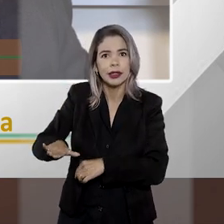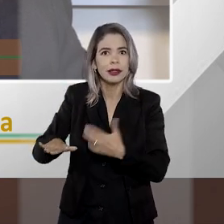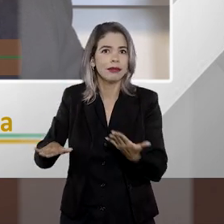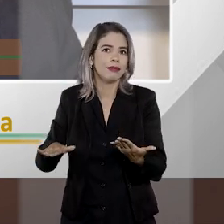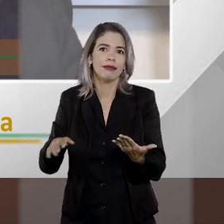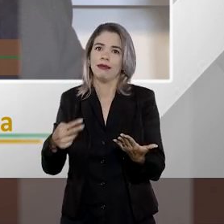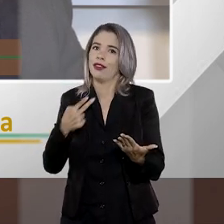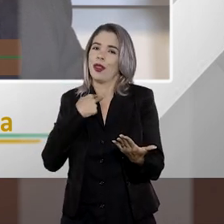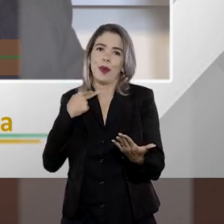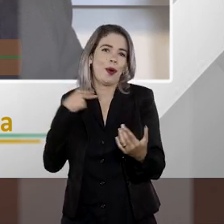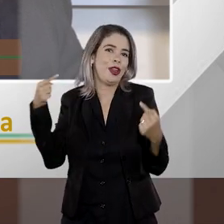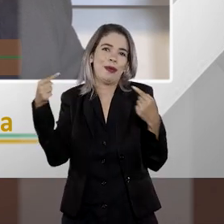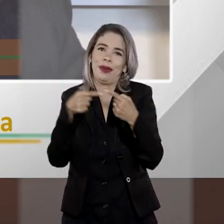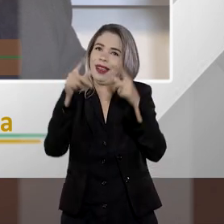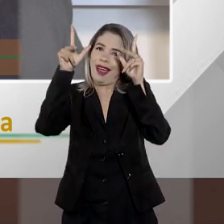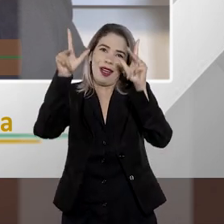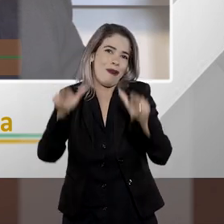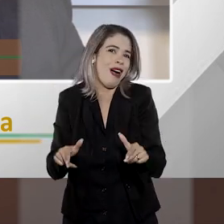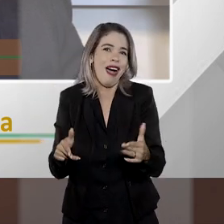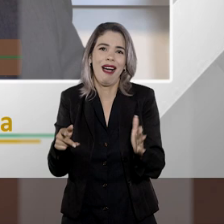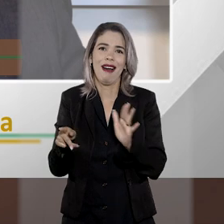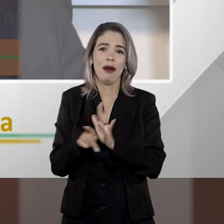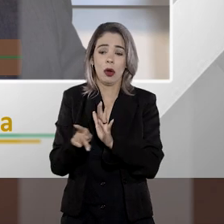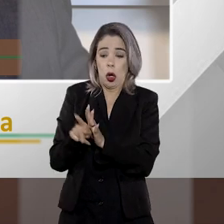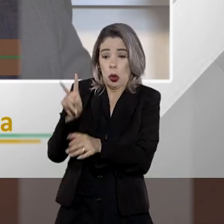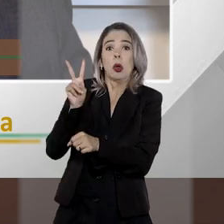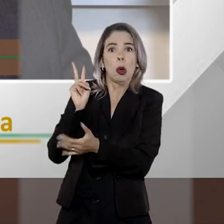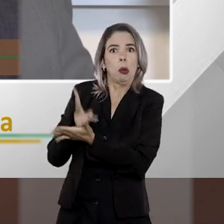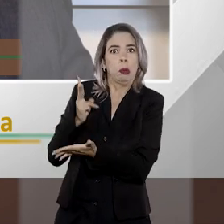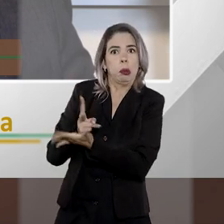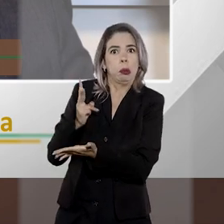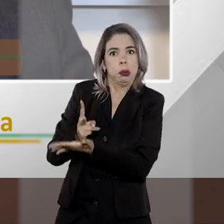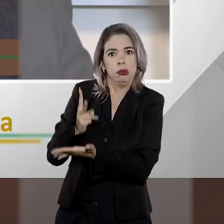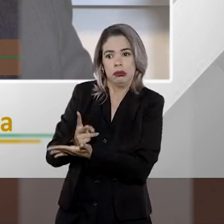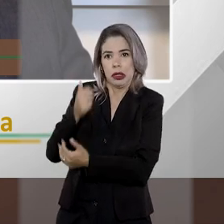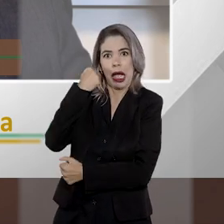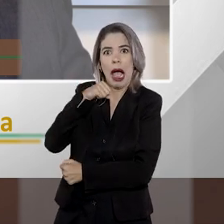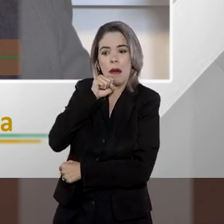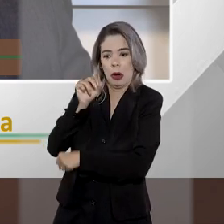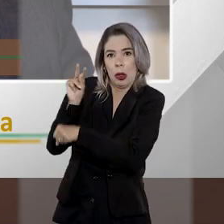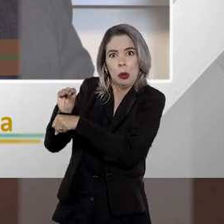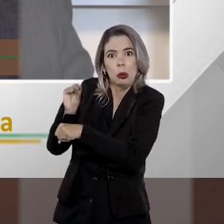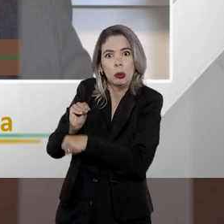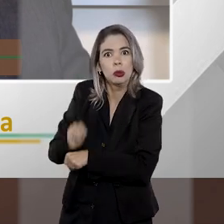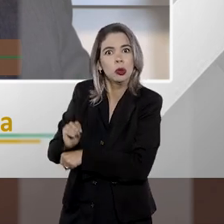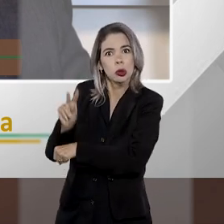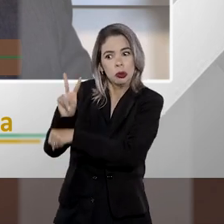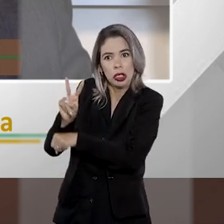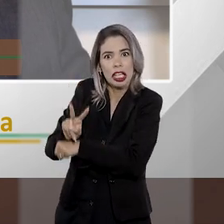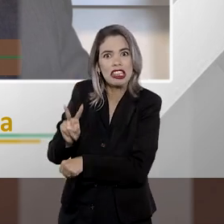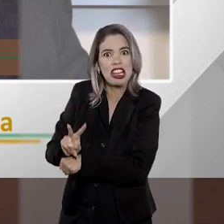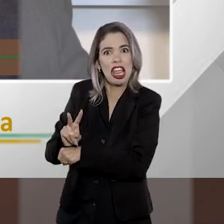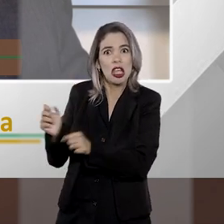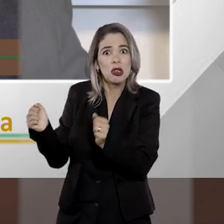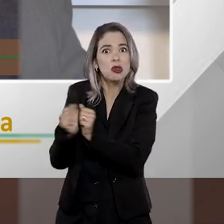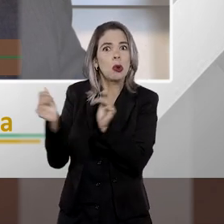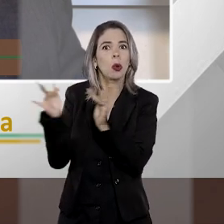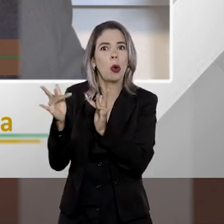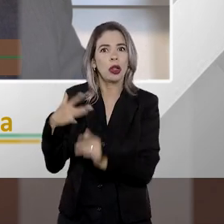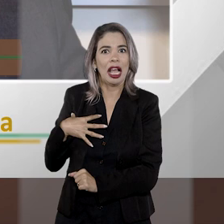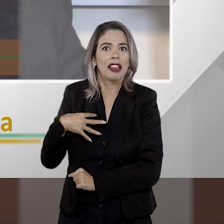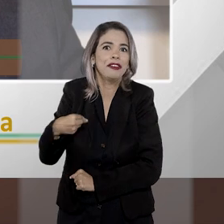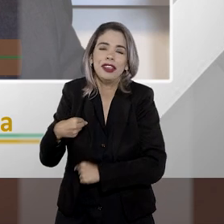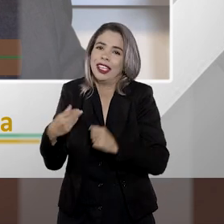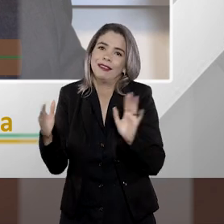seria contraproducente, igualmente antitético, se assegurar que a criança convivesse com o